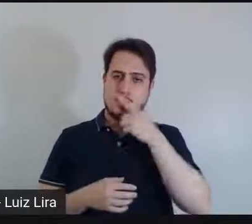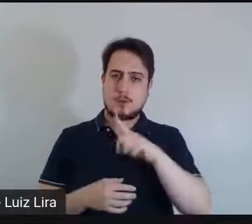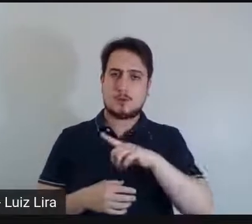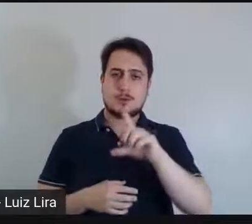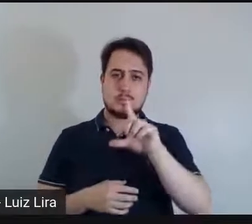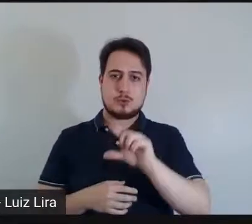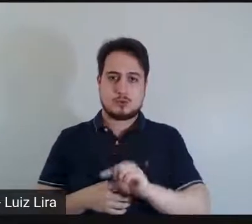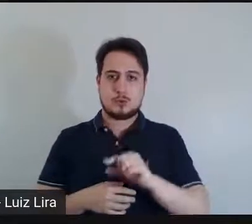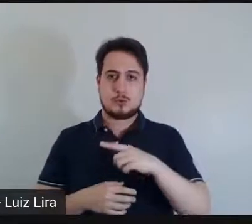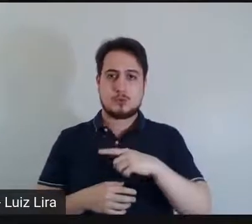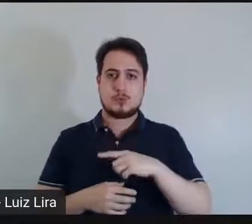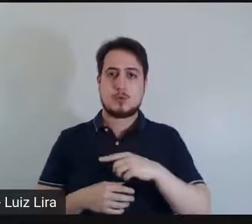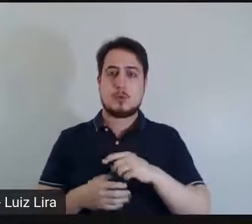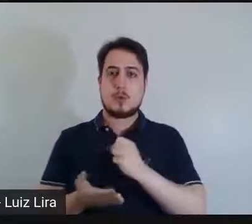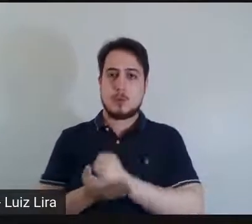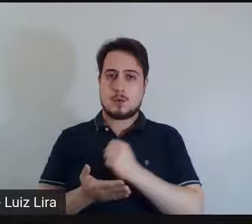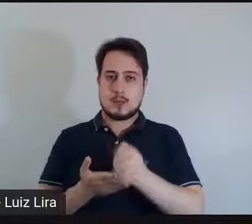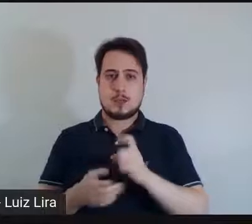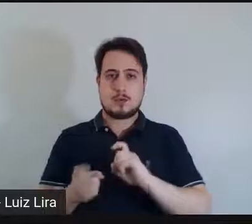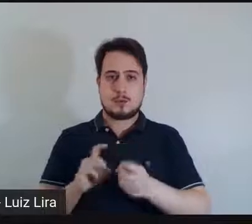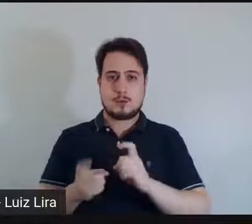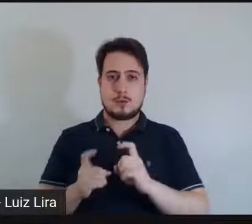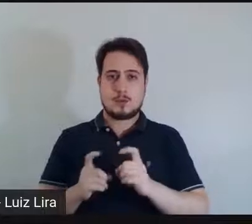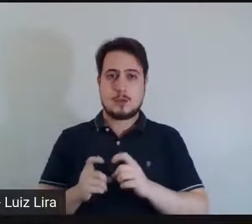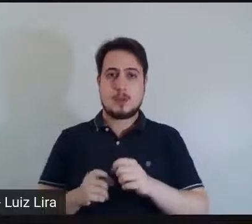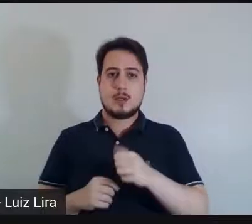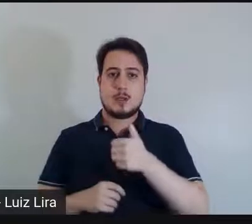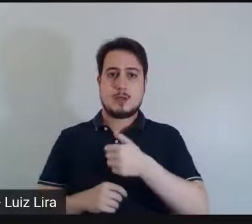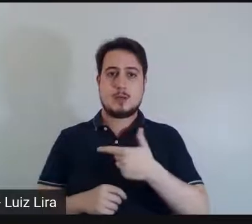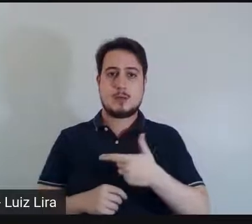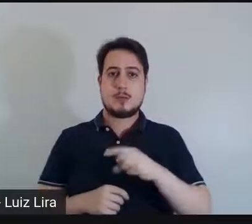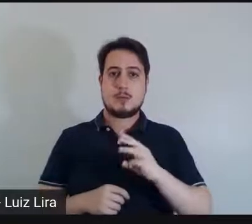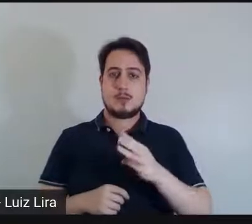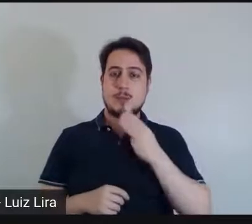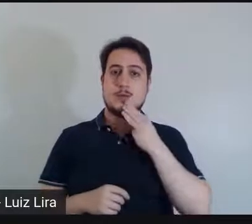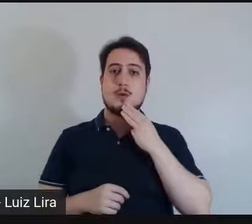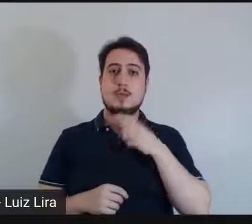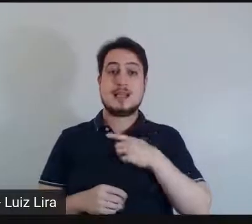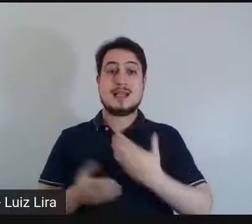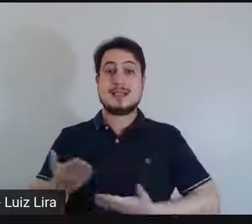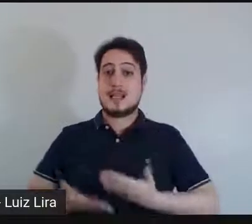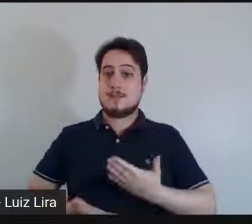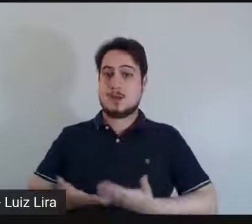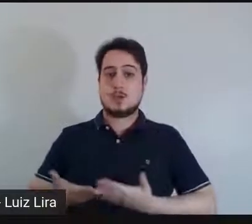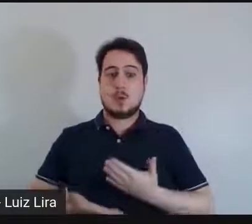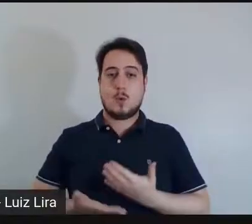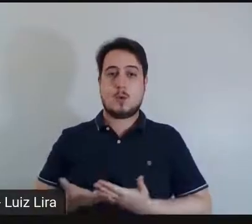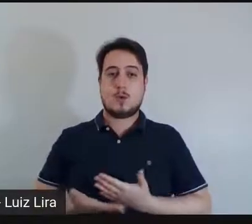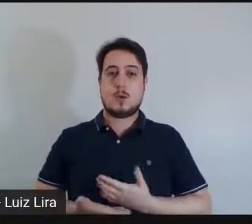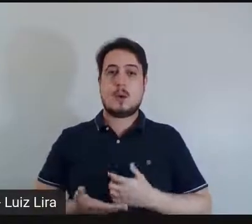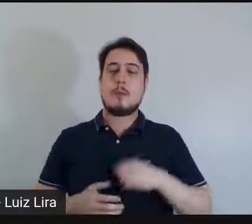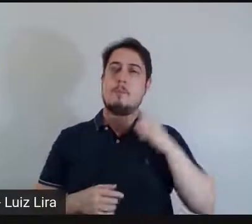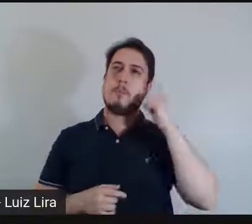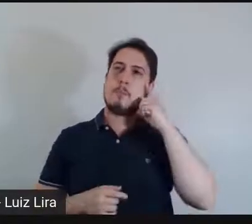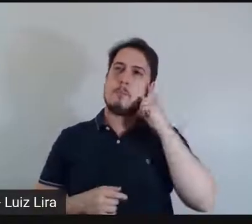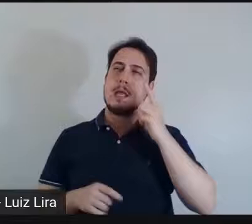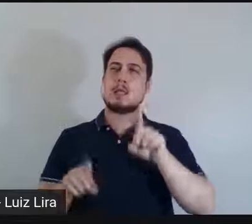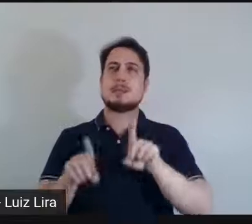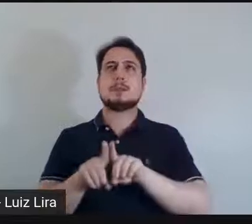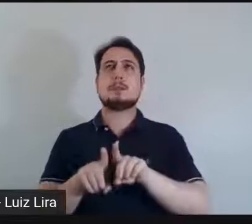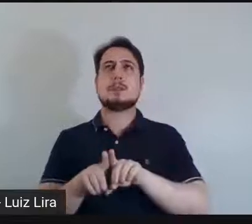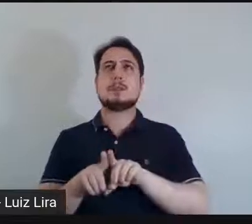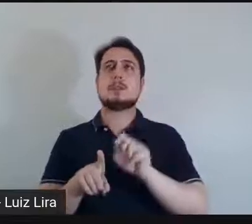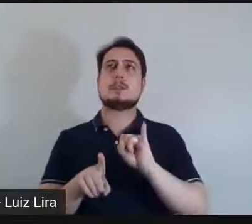meus contratos administrativos? Então, esses 12 bilhões estão relacionados a servidores. Então, pare para pensar que se eu